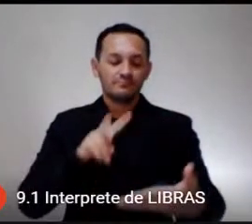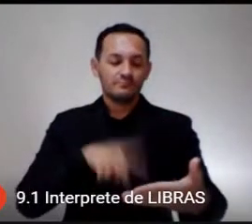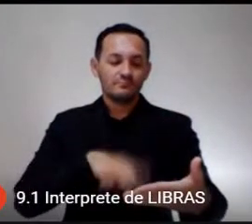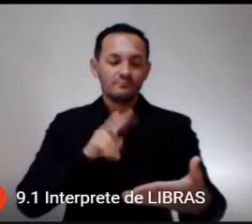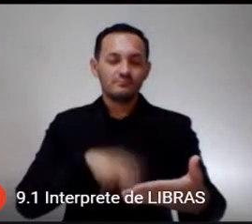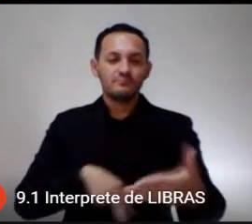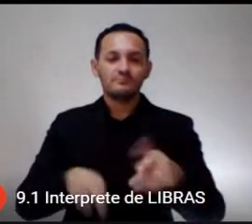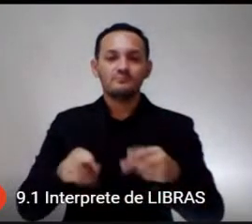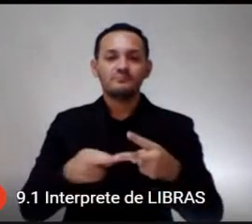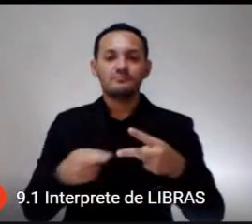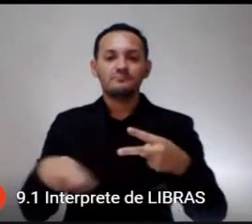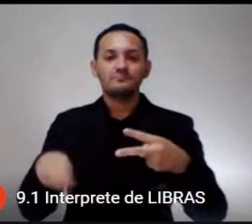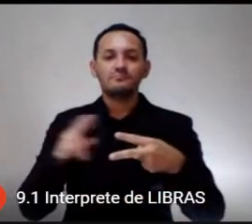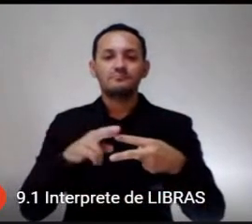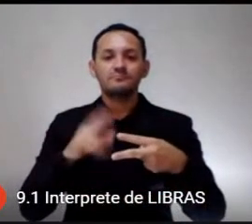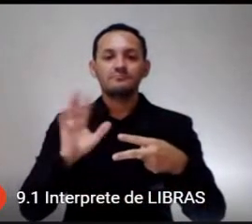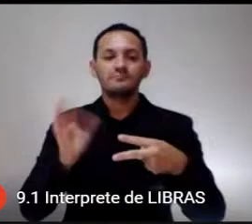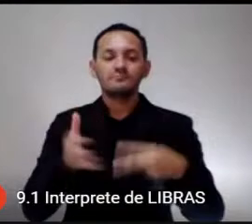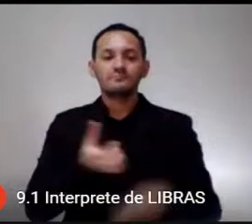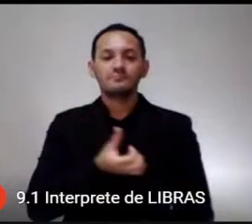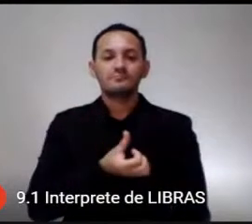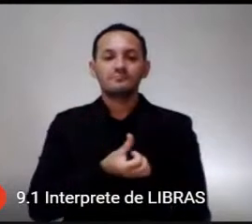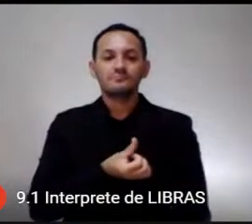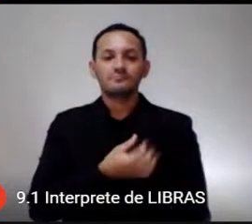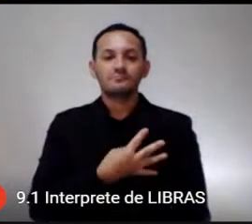recurso eleitoral